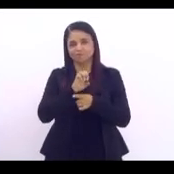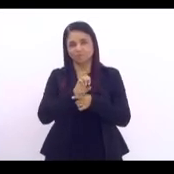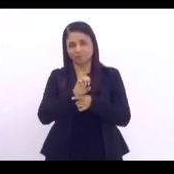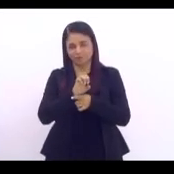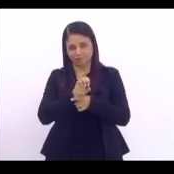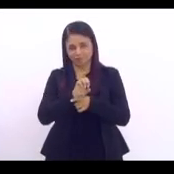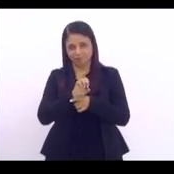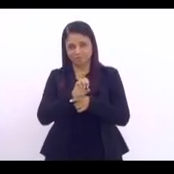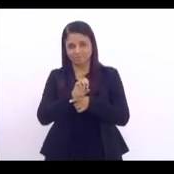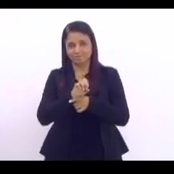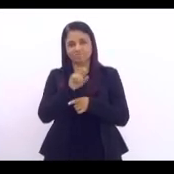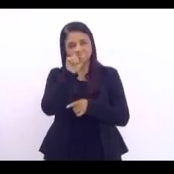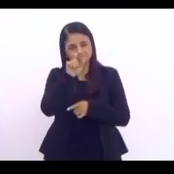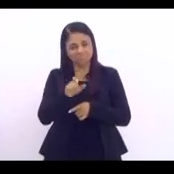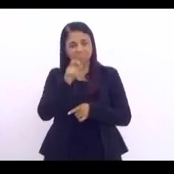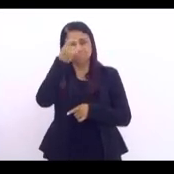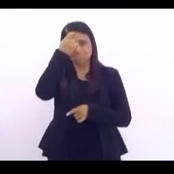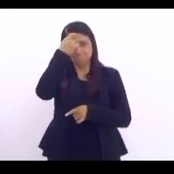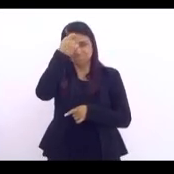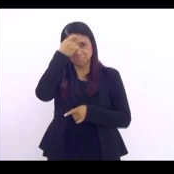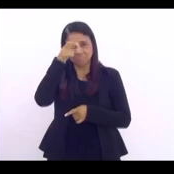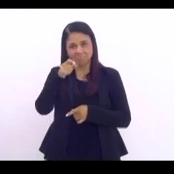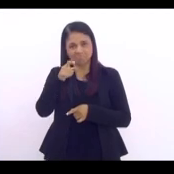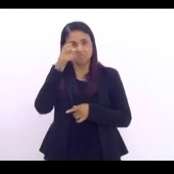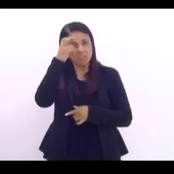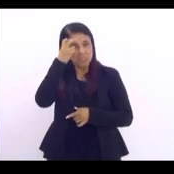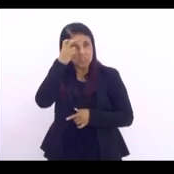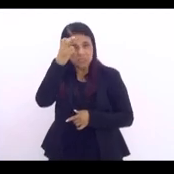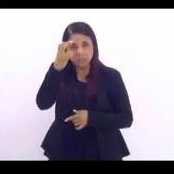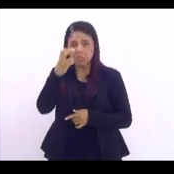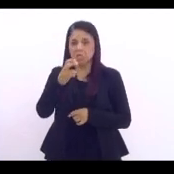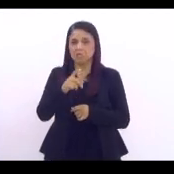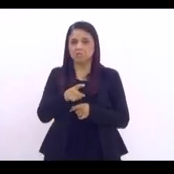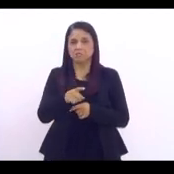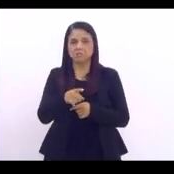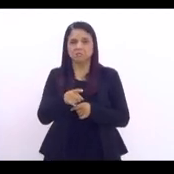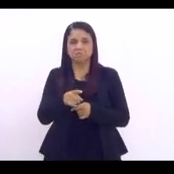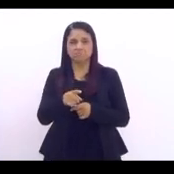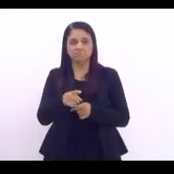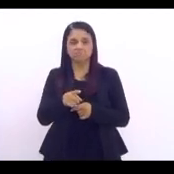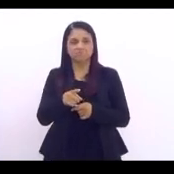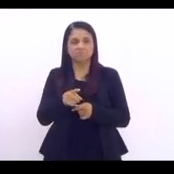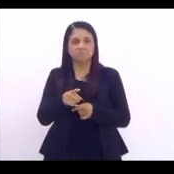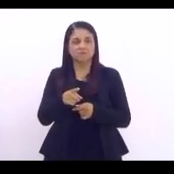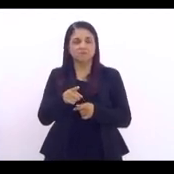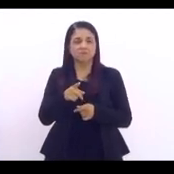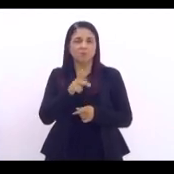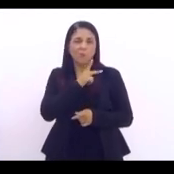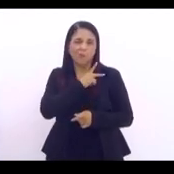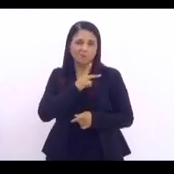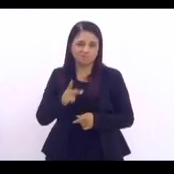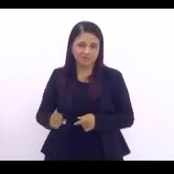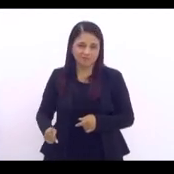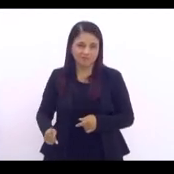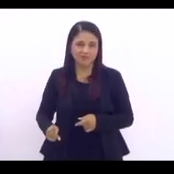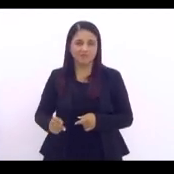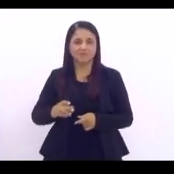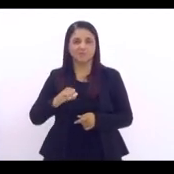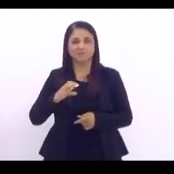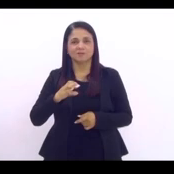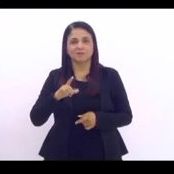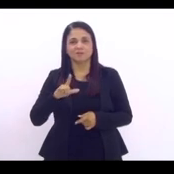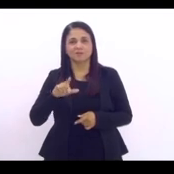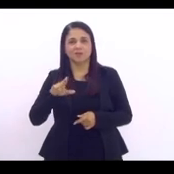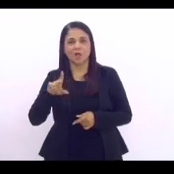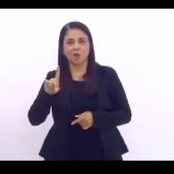discernimento, a inteligência, que sempre o nosso presidente Cláudio Moacir teve, e eu vejo no senhor